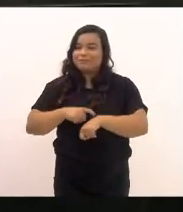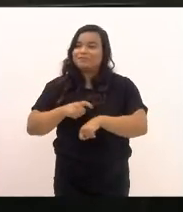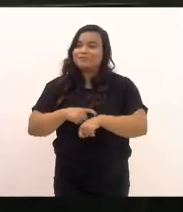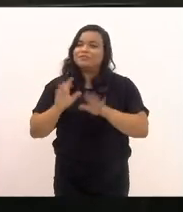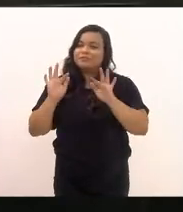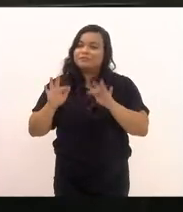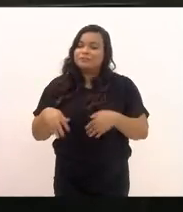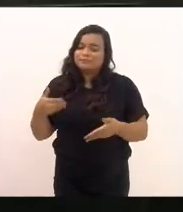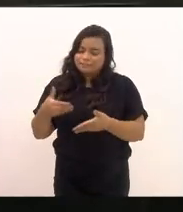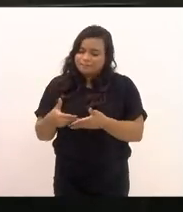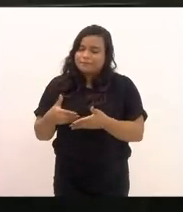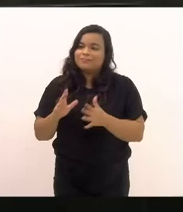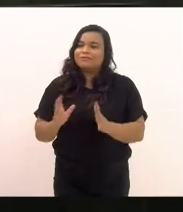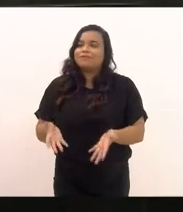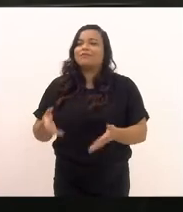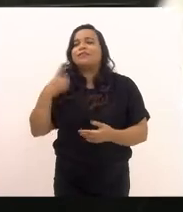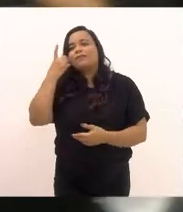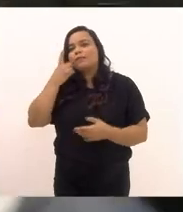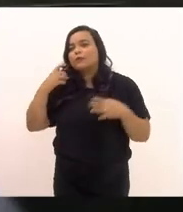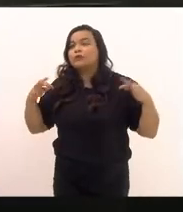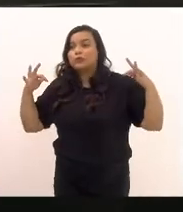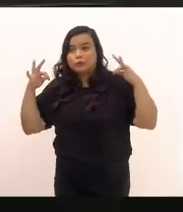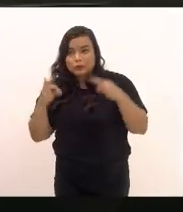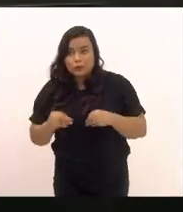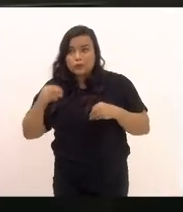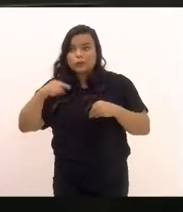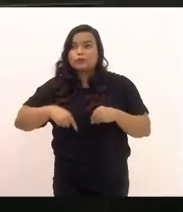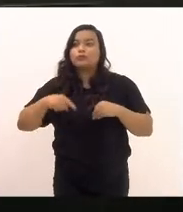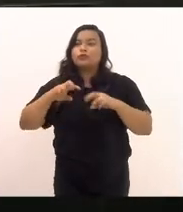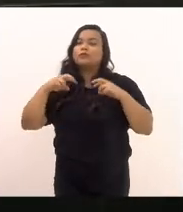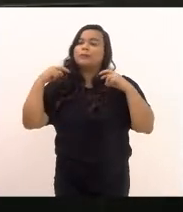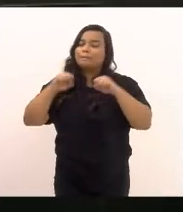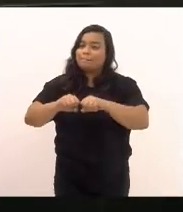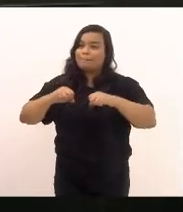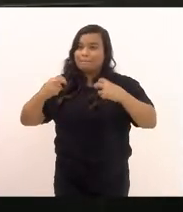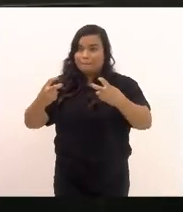final, deputados, deputadas, aqui no plenário